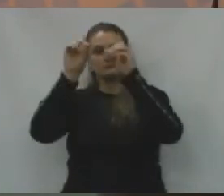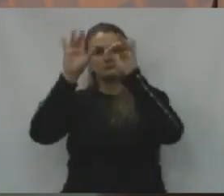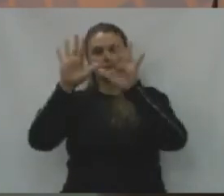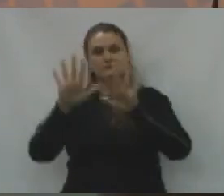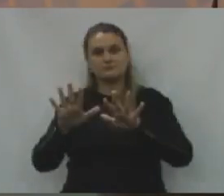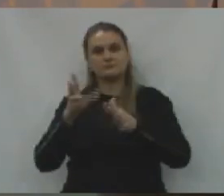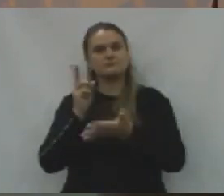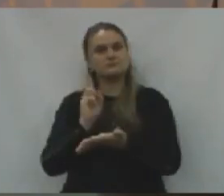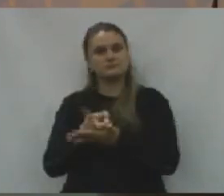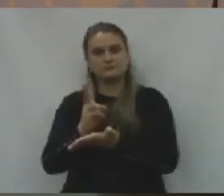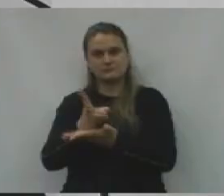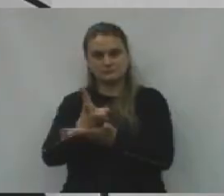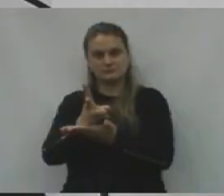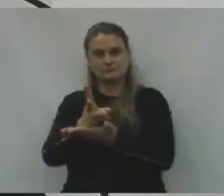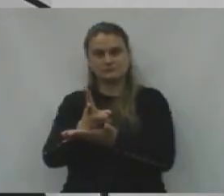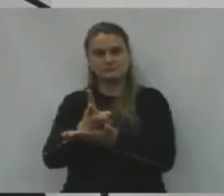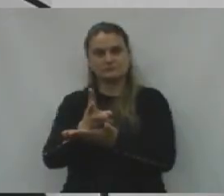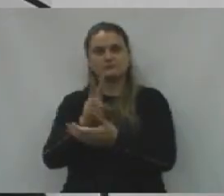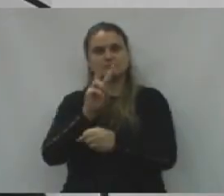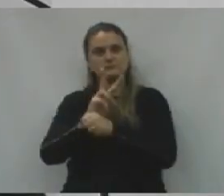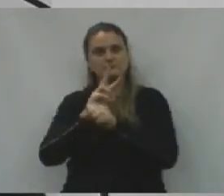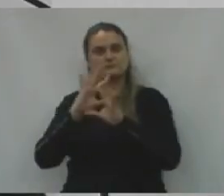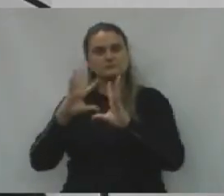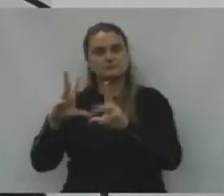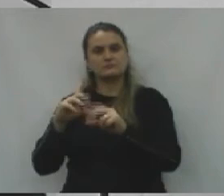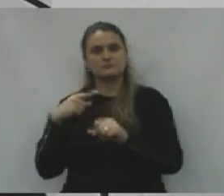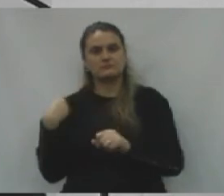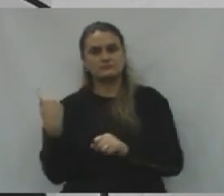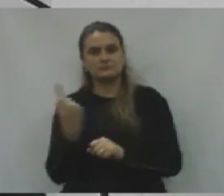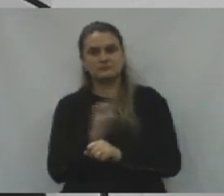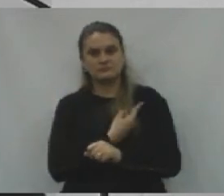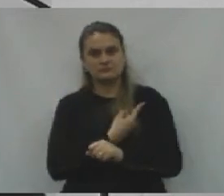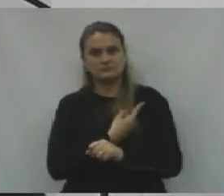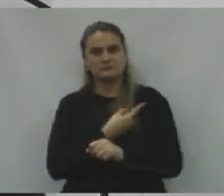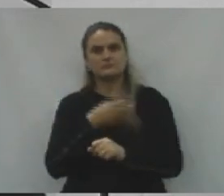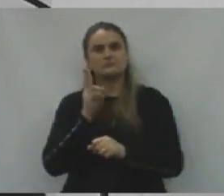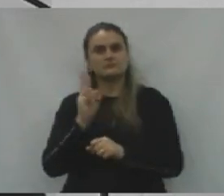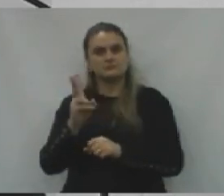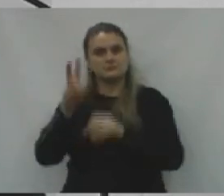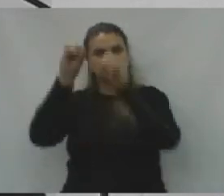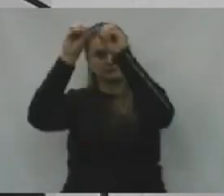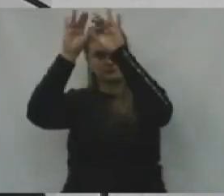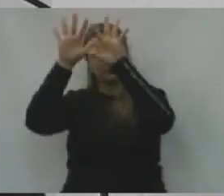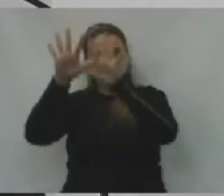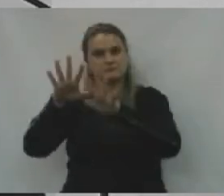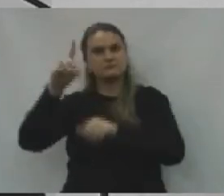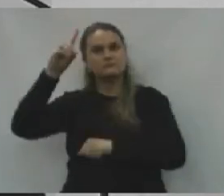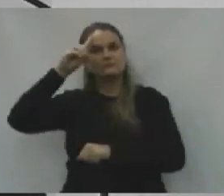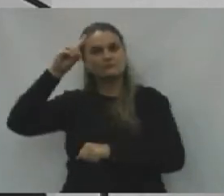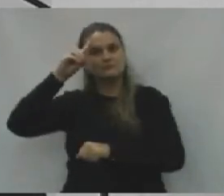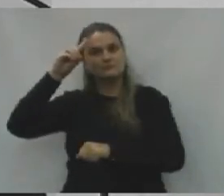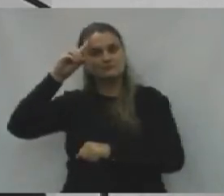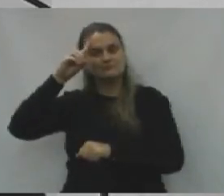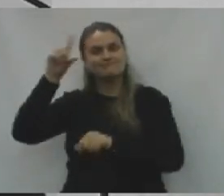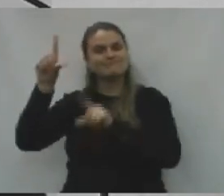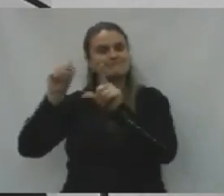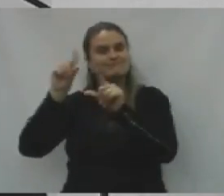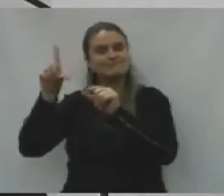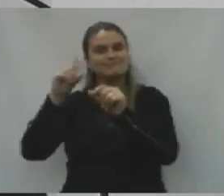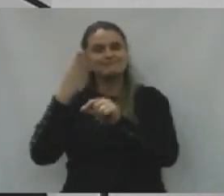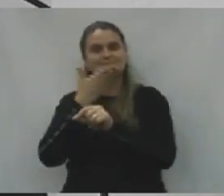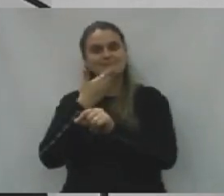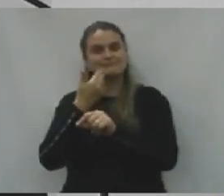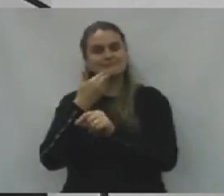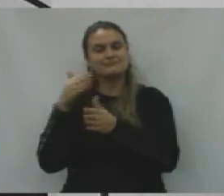sempre as bênçãos e a sua proteção a todos nós, que nos abençoe diariamente para as tomadas de